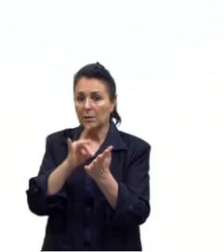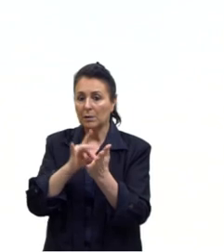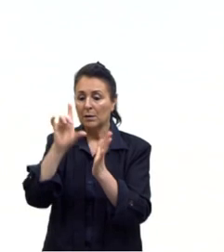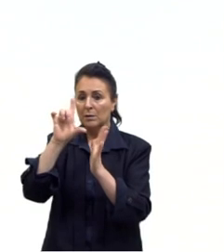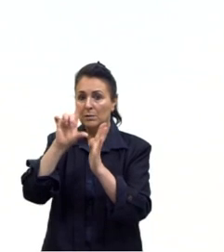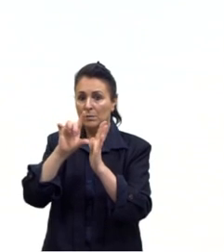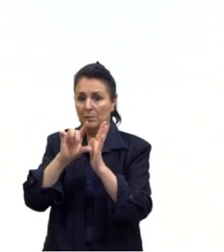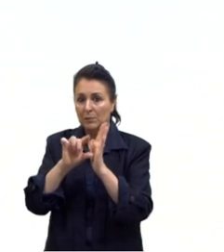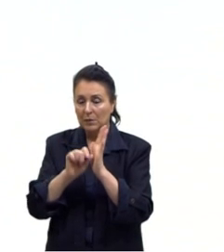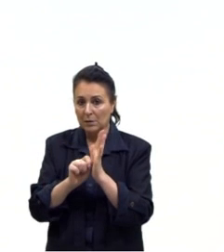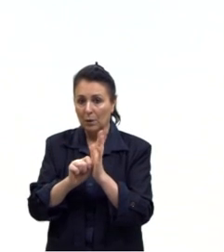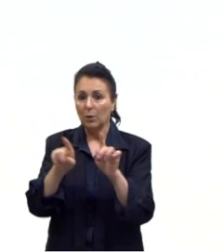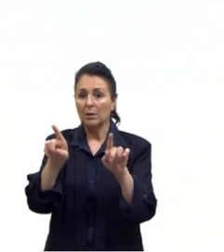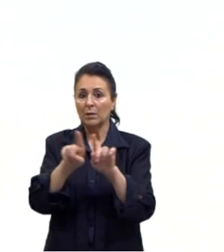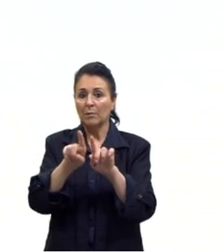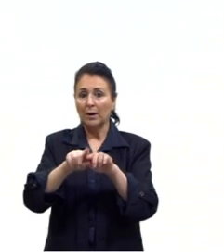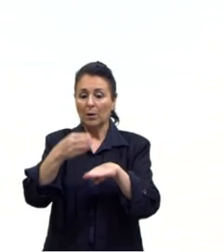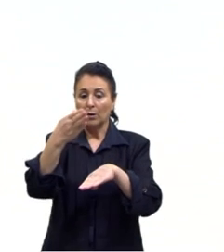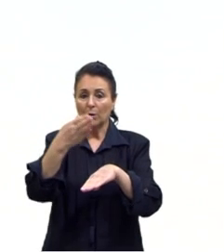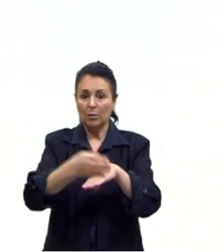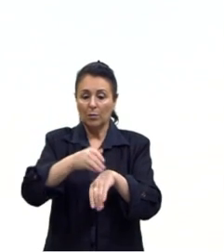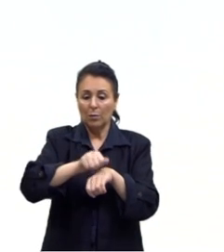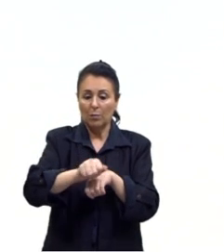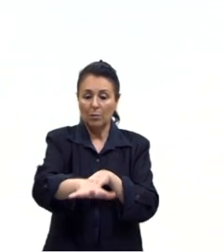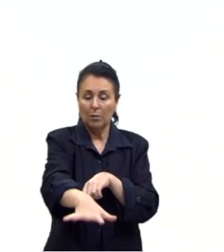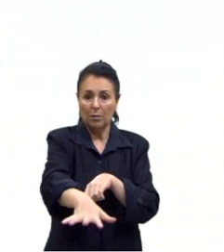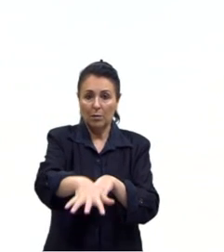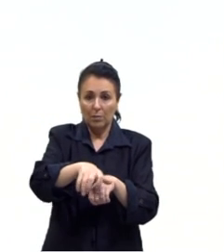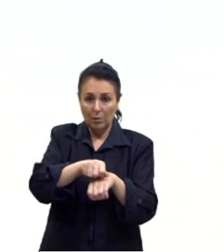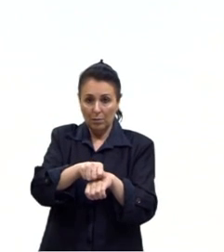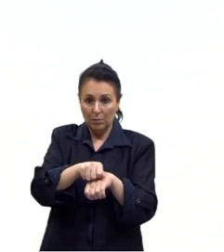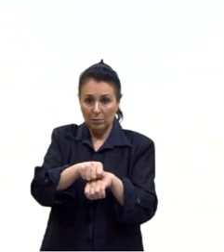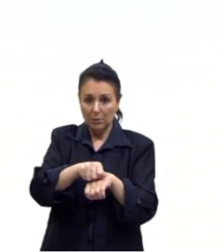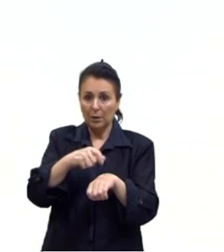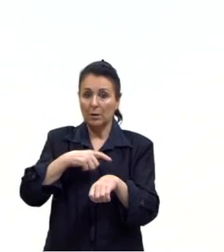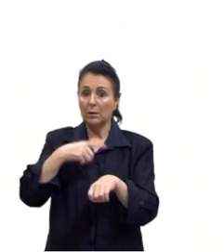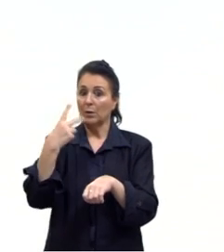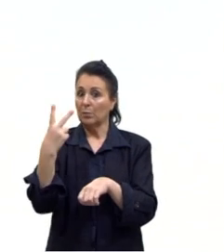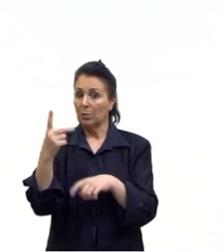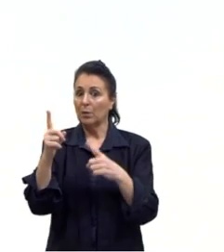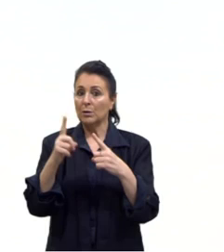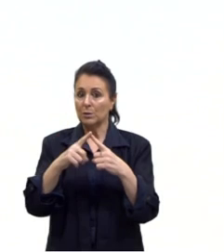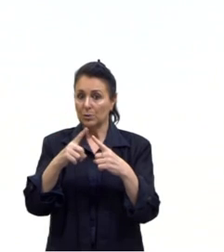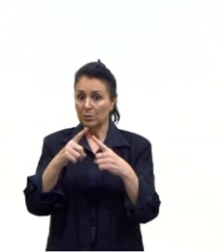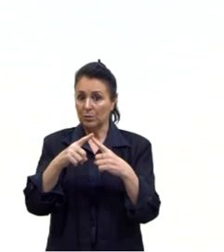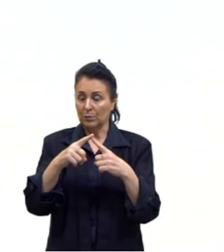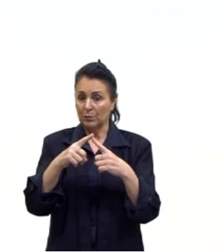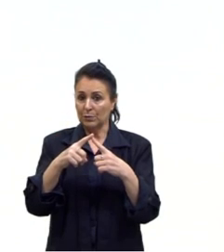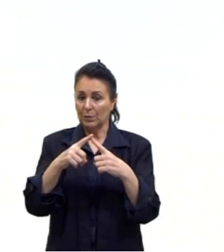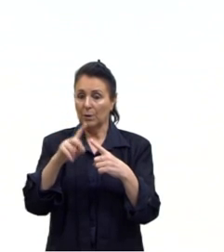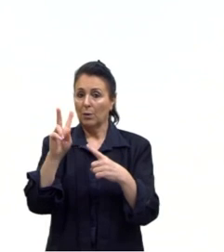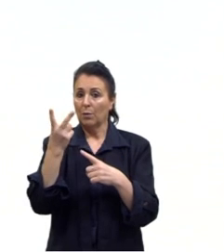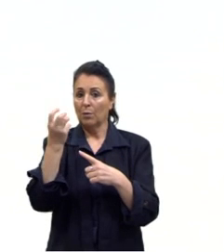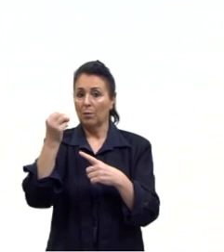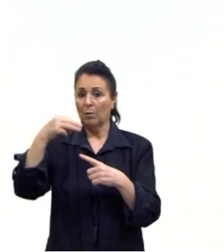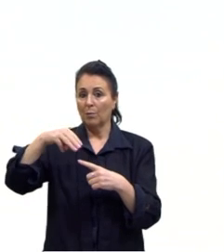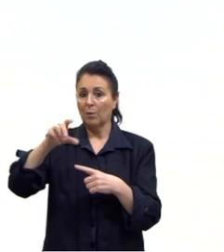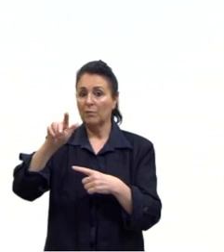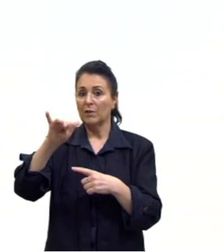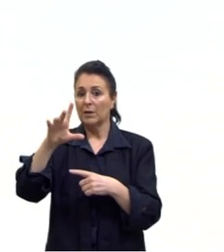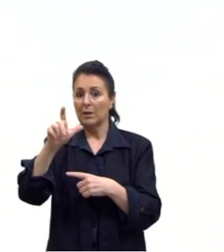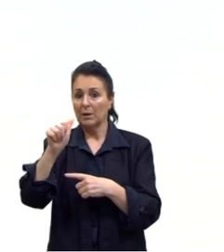de coagulação sanguínea então nós temos dois tipos de hemofilia né só a nível de curiosidade que hemofilia a